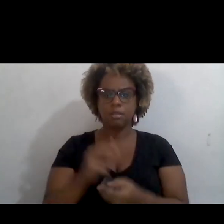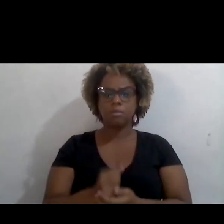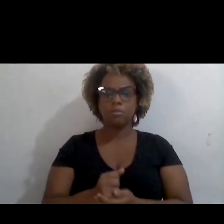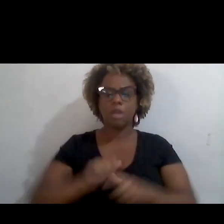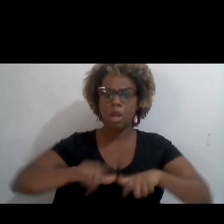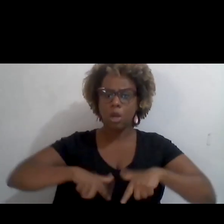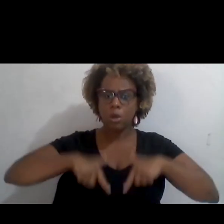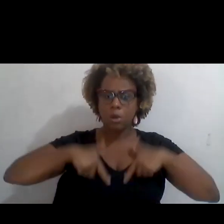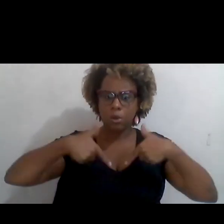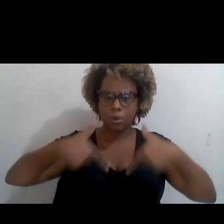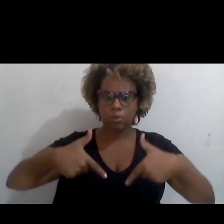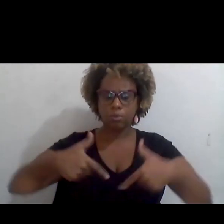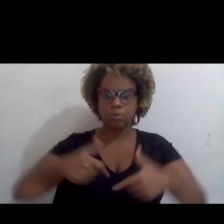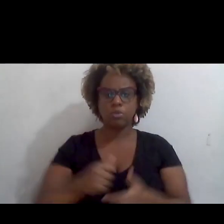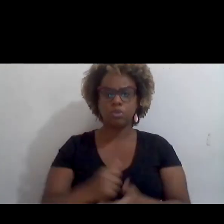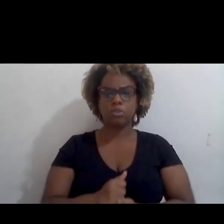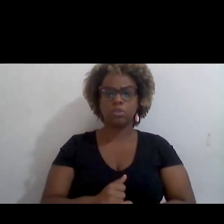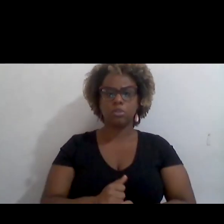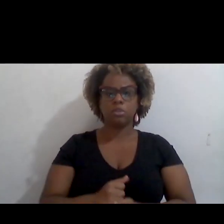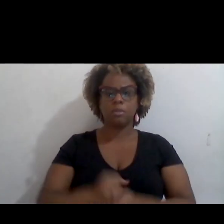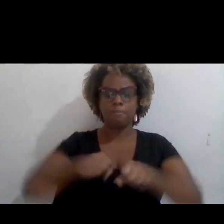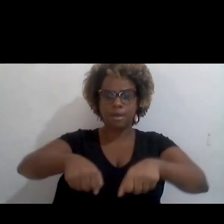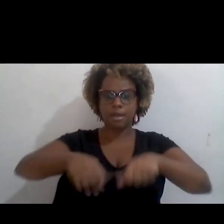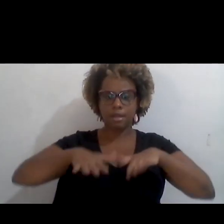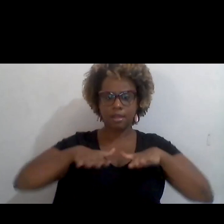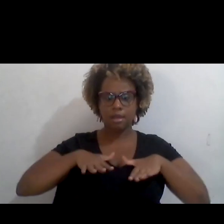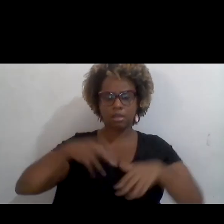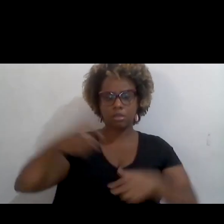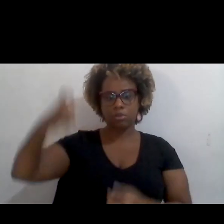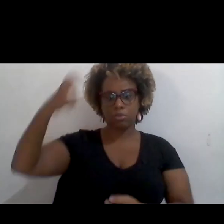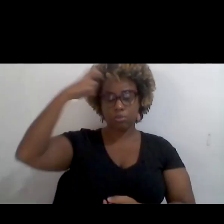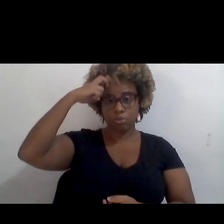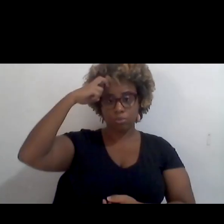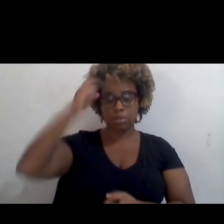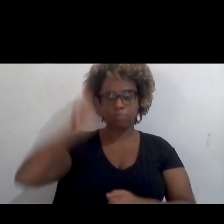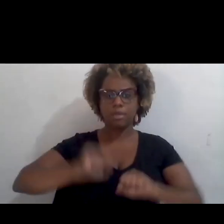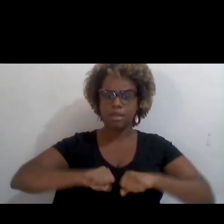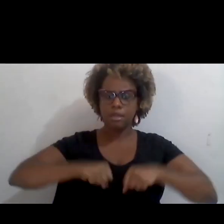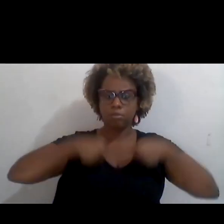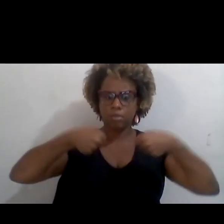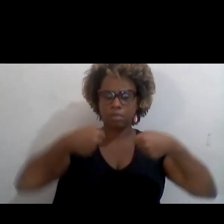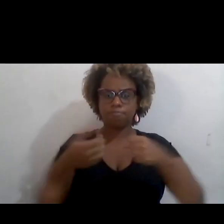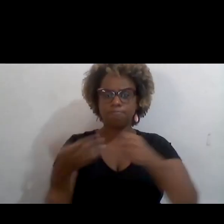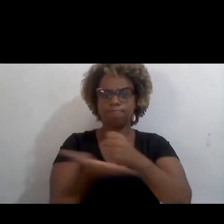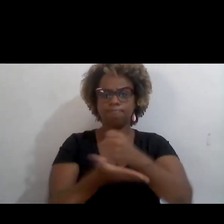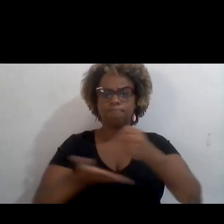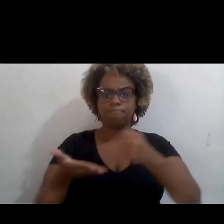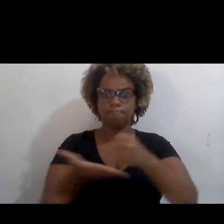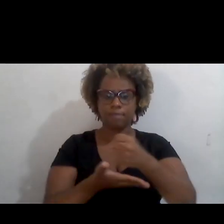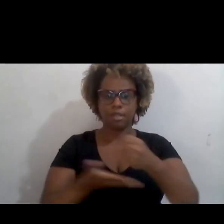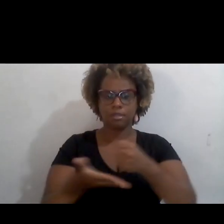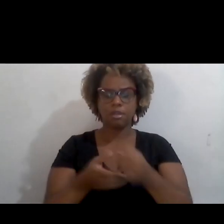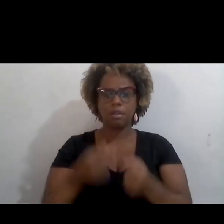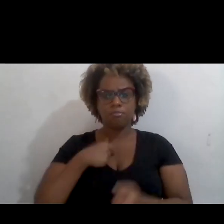na plenária do Sistema Nacional de Cultura e lute por políticas basilares. Fico muito curiosa de saber como a Lei Paulo Gustavo vai